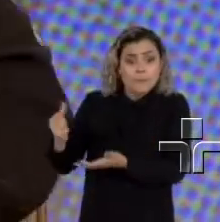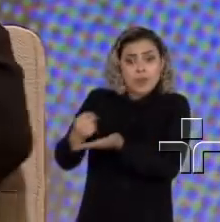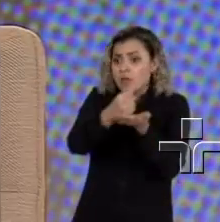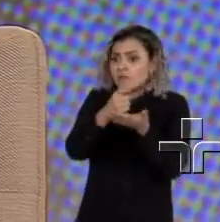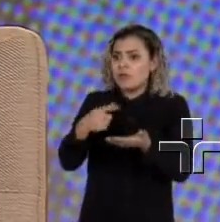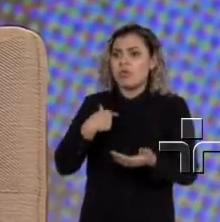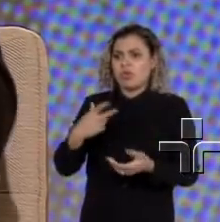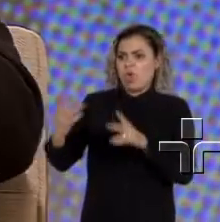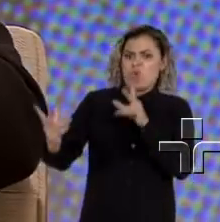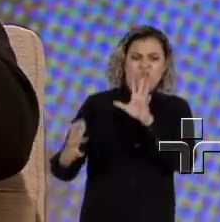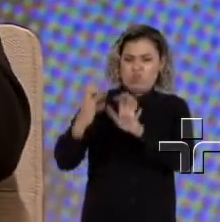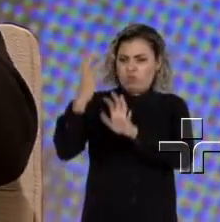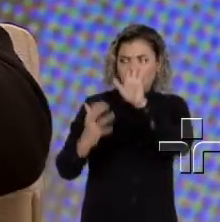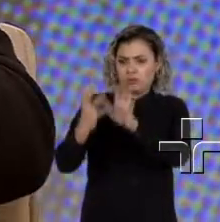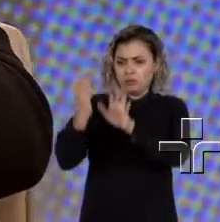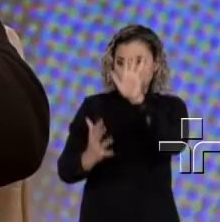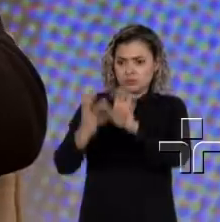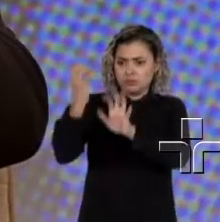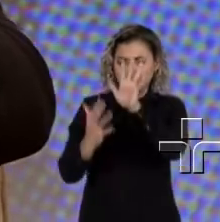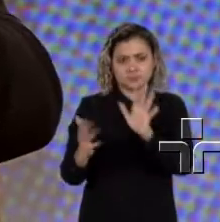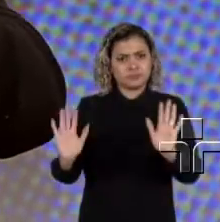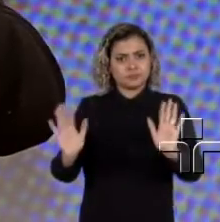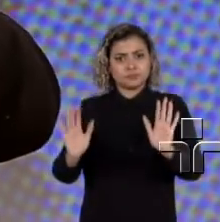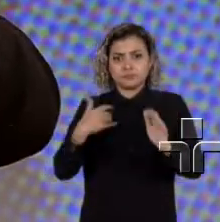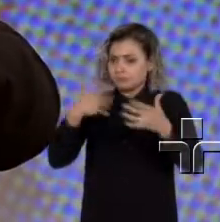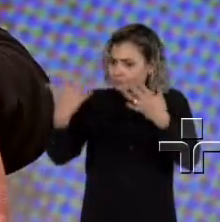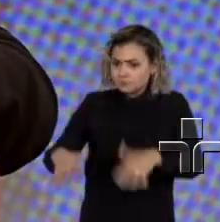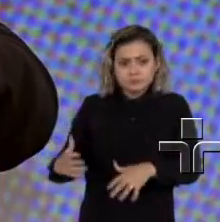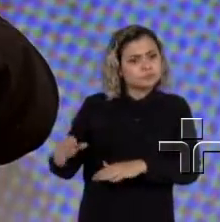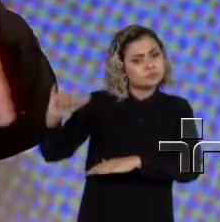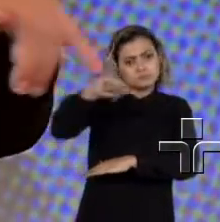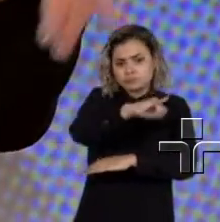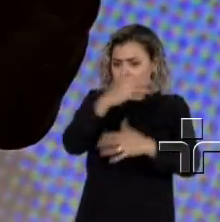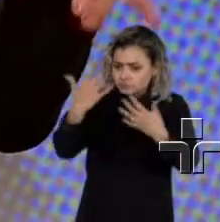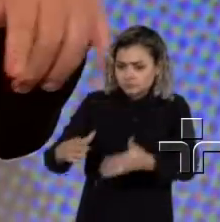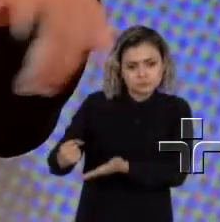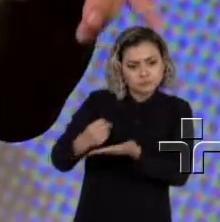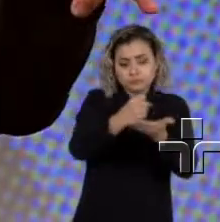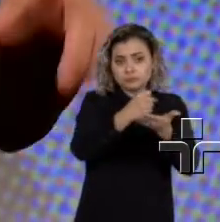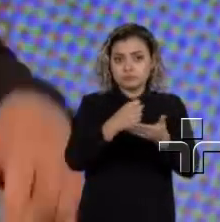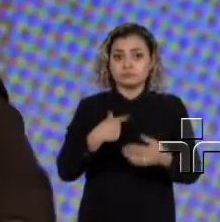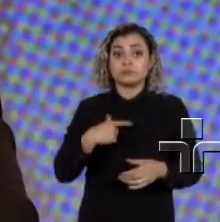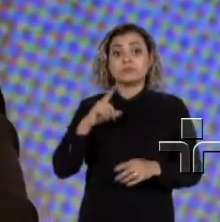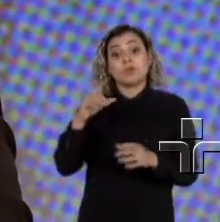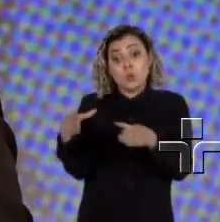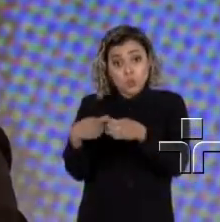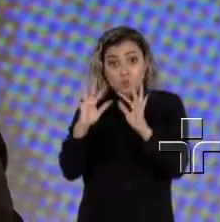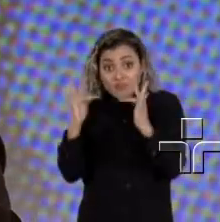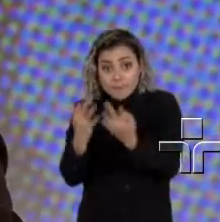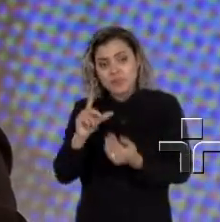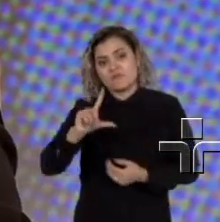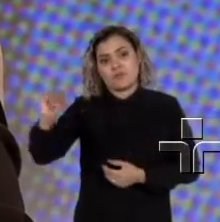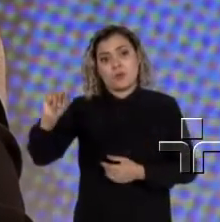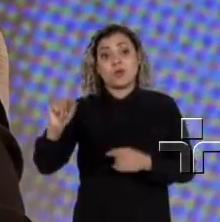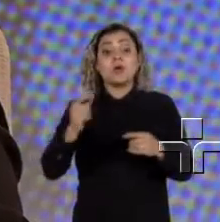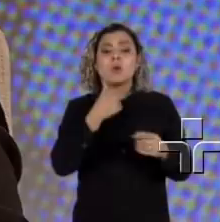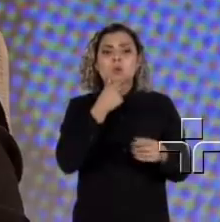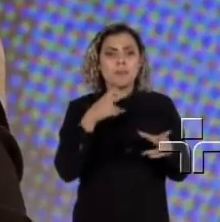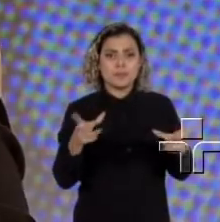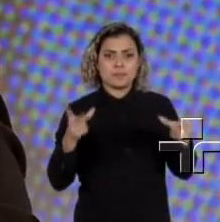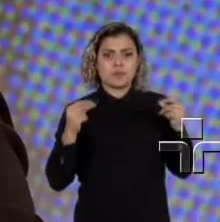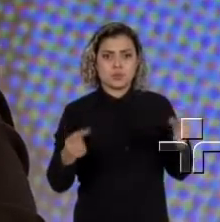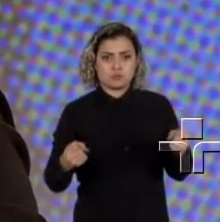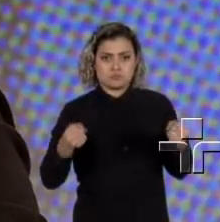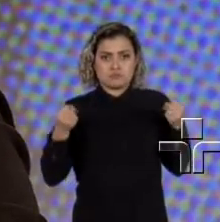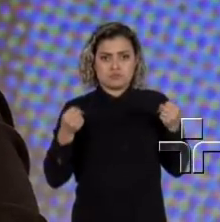bem, estou querendo uma gritaria, uma briga. E o rapaz, eles foram embora, e eu estava do lado e eu falei para o